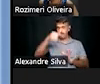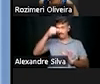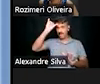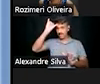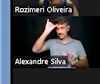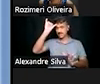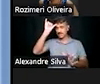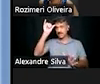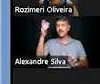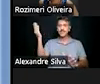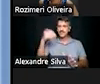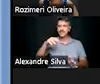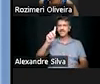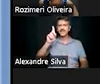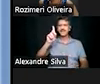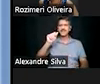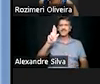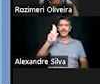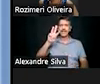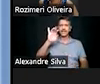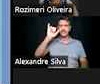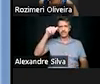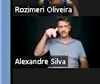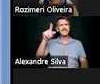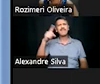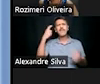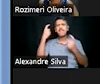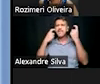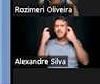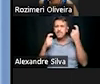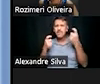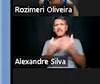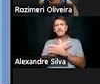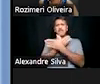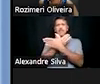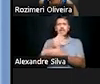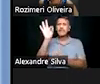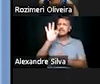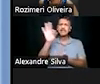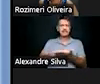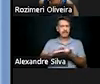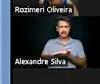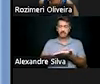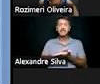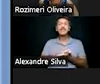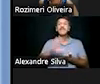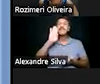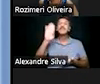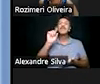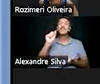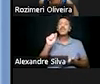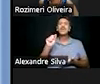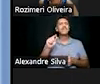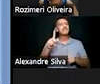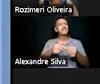que o Darwin vem ao Brasil, ele não estava nada preocupado com as borboletas, os insetos, E a sim, história da vida, ele estava preocupado com recursos